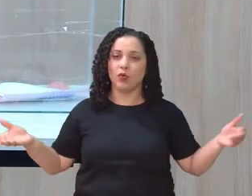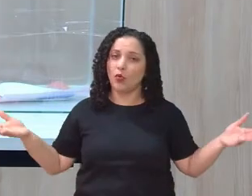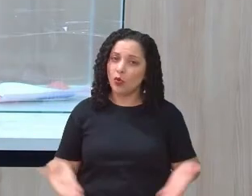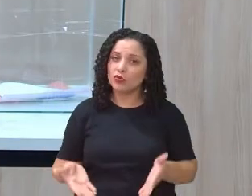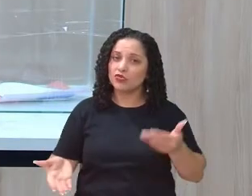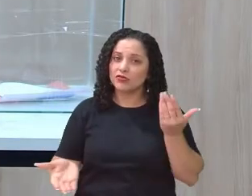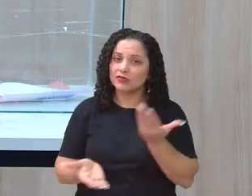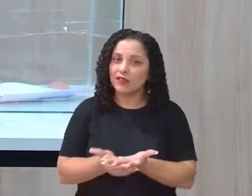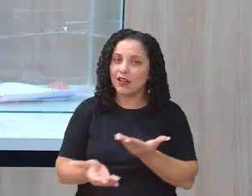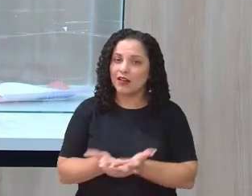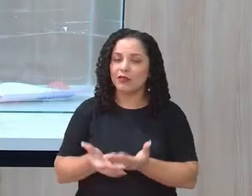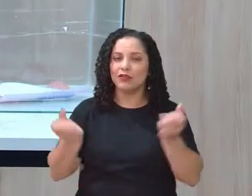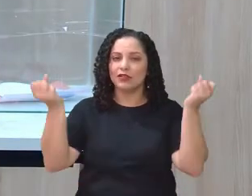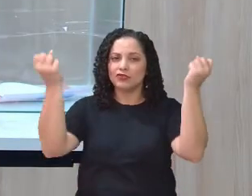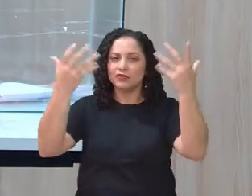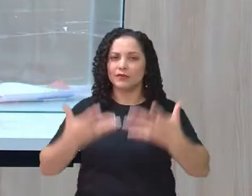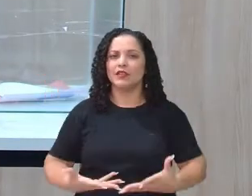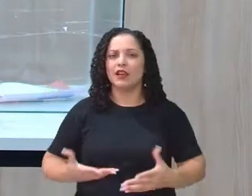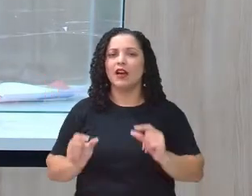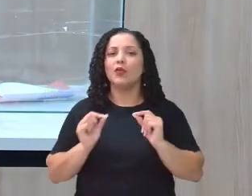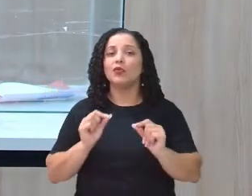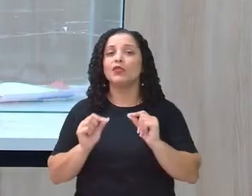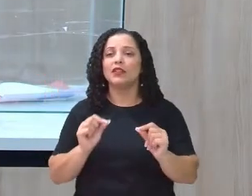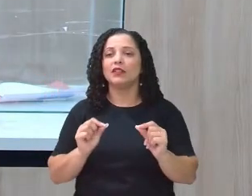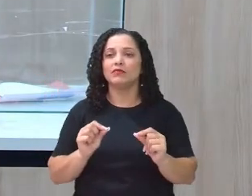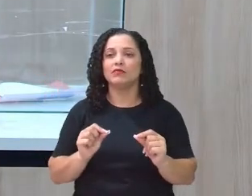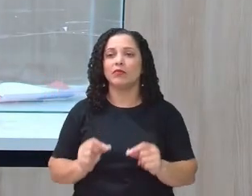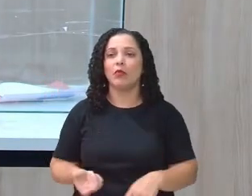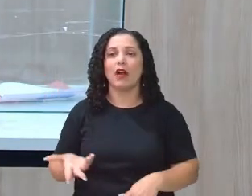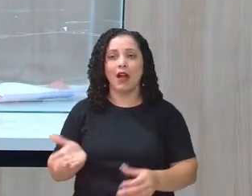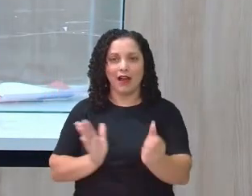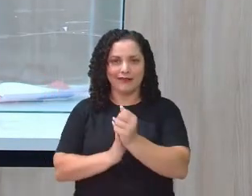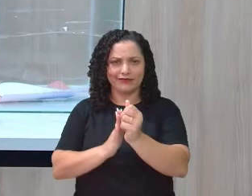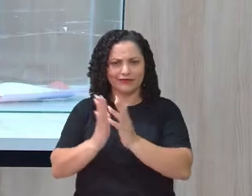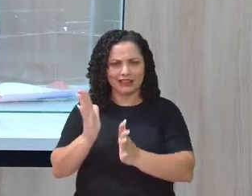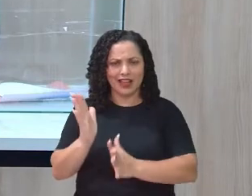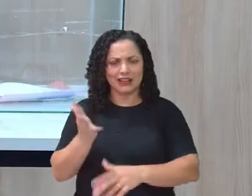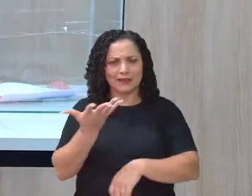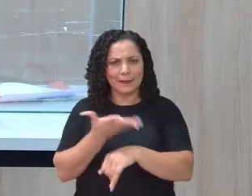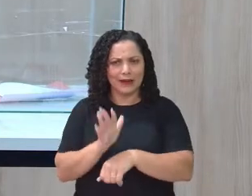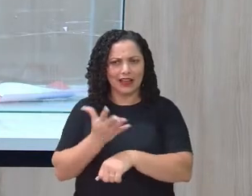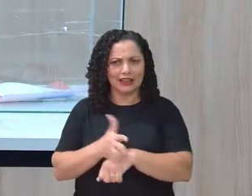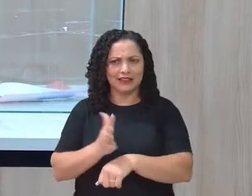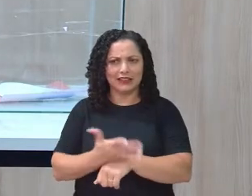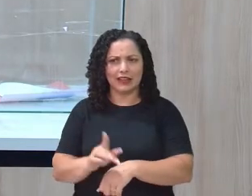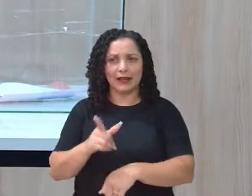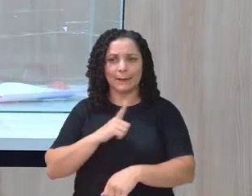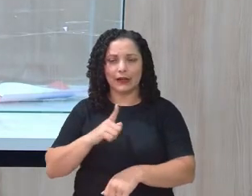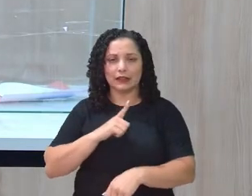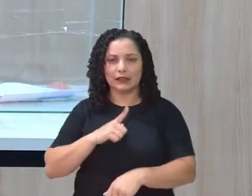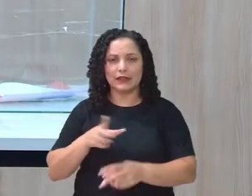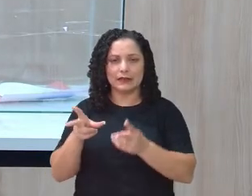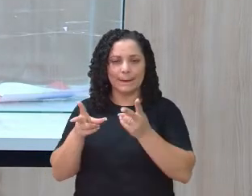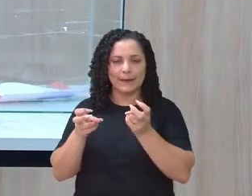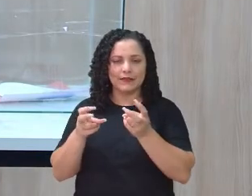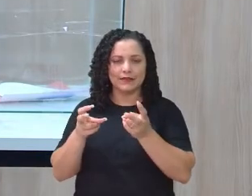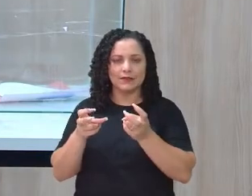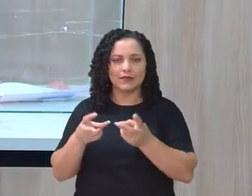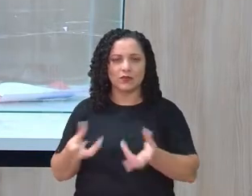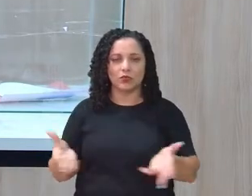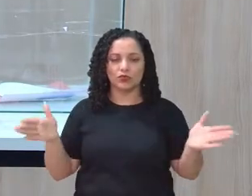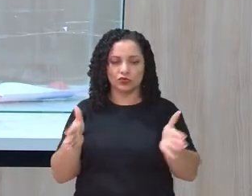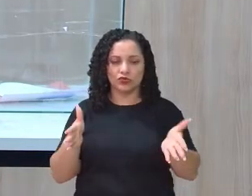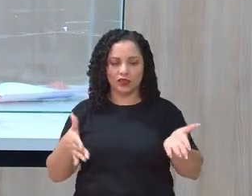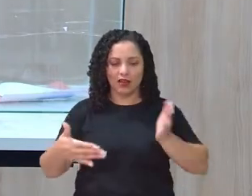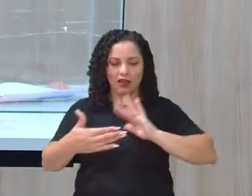falar aí sobre uma atividade prática, certo? Que é para a gente ter a noção aí dos ângulos que eu